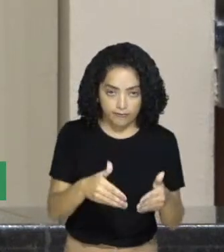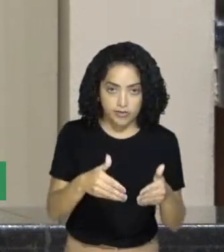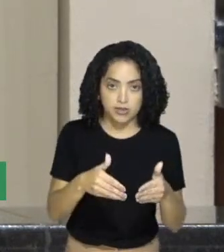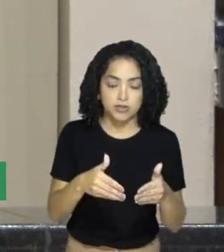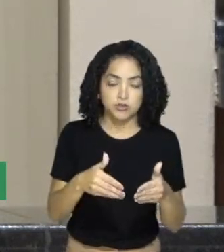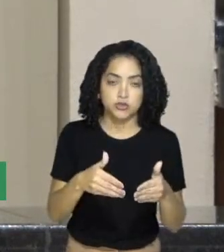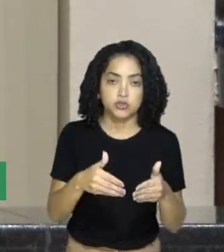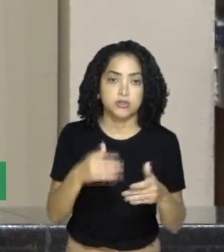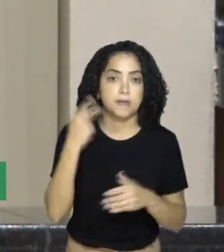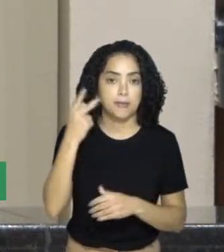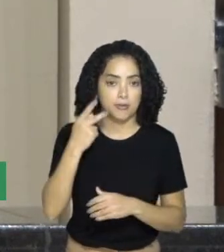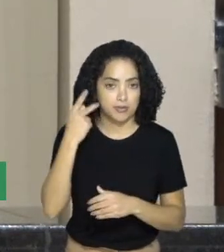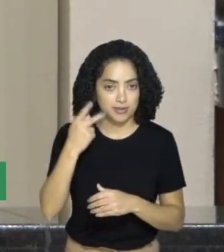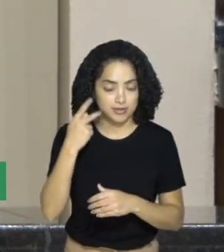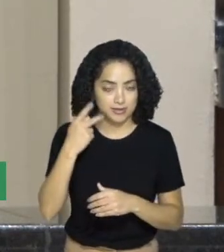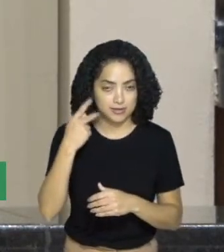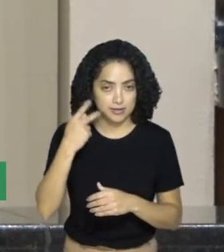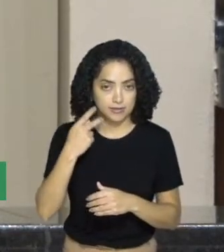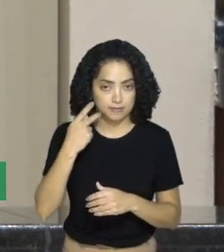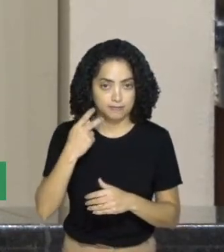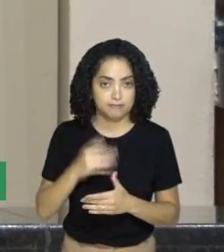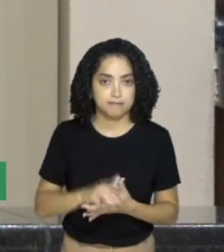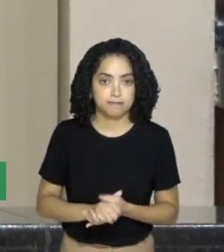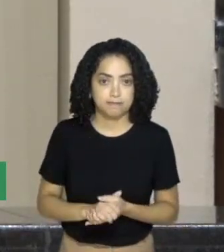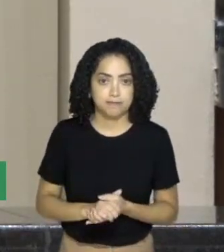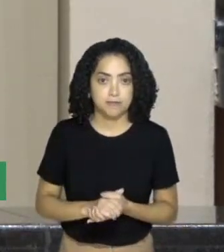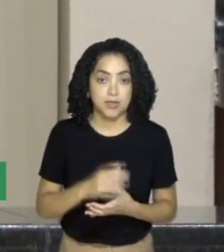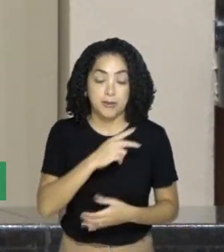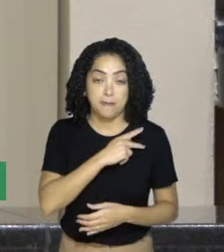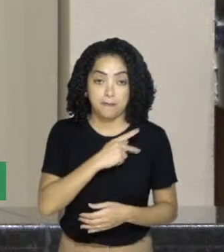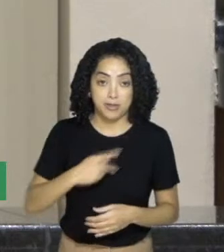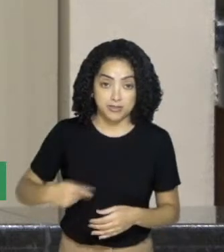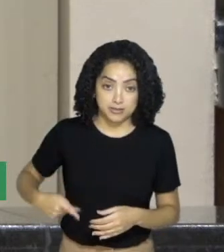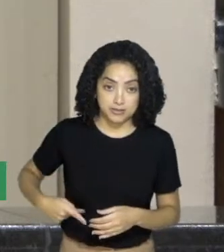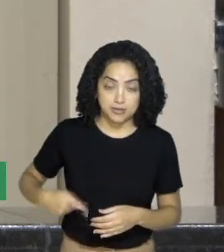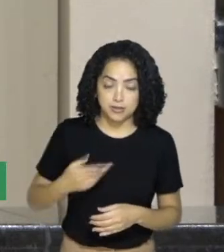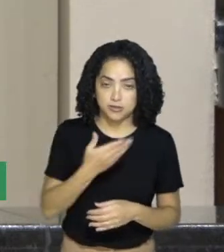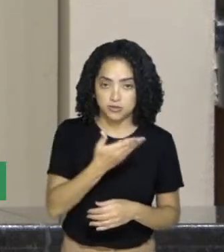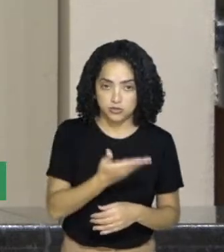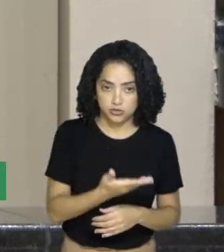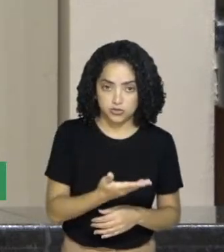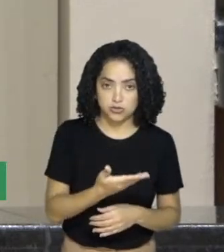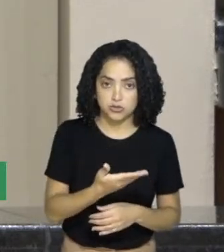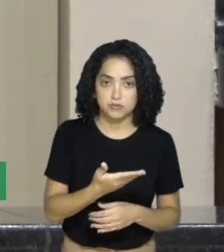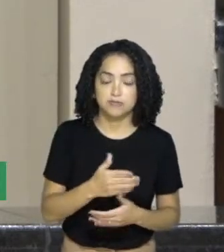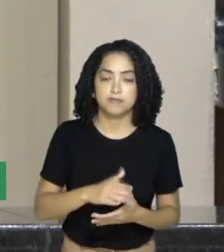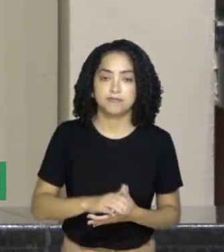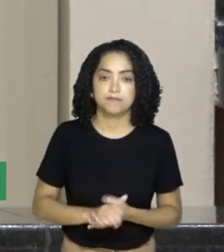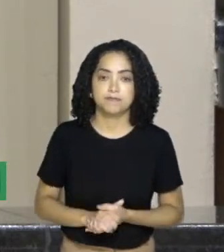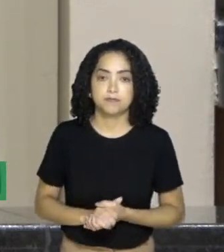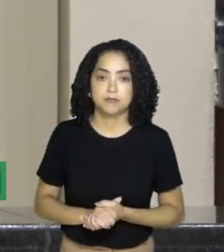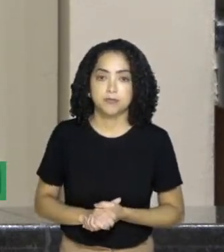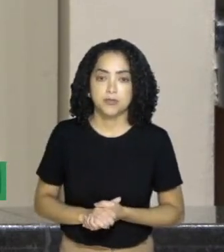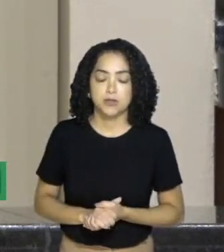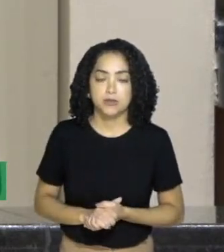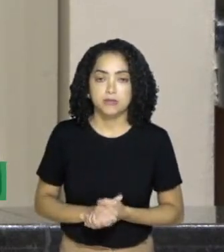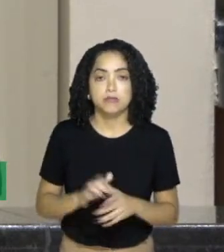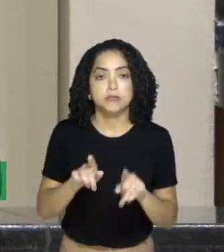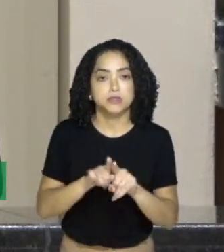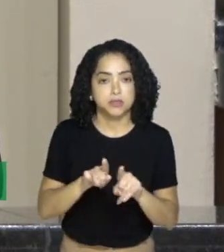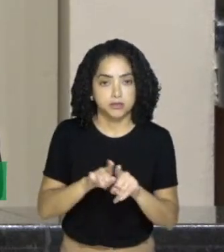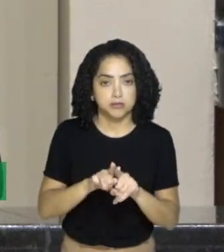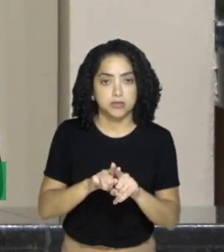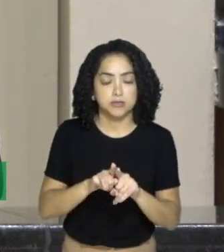Bombeiro Voluntário, presidida pelo colega Cadorim e também deputado Caro